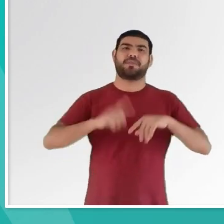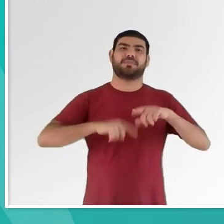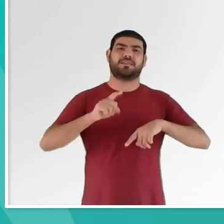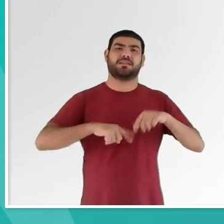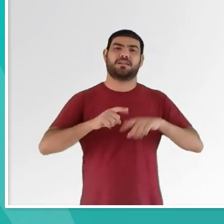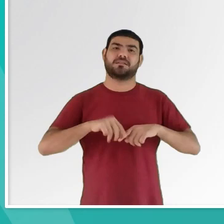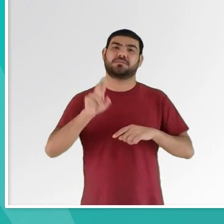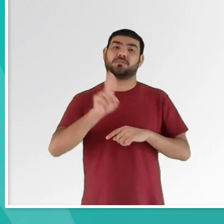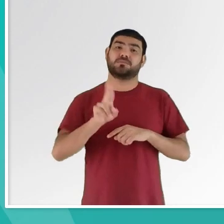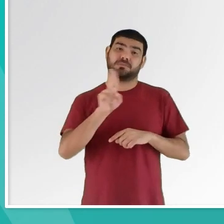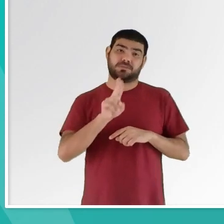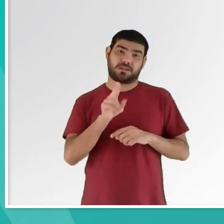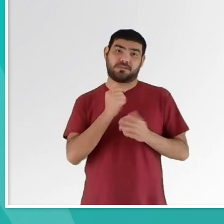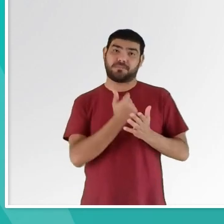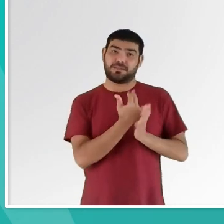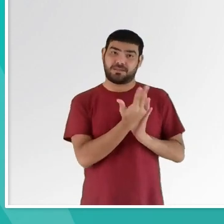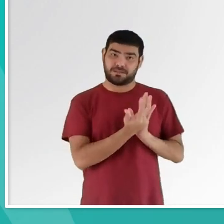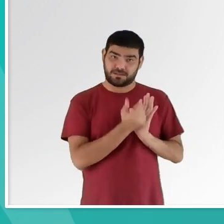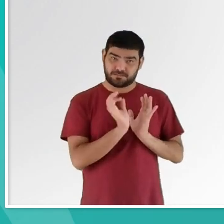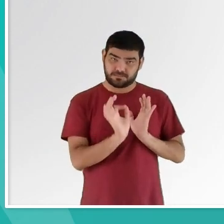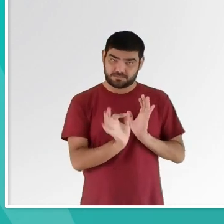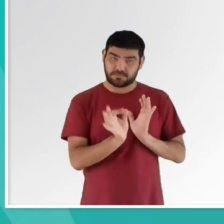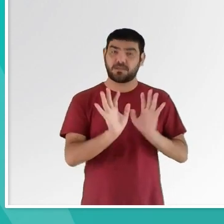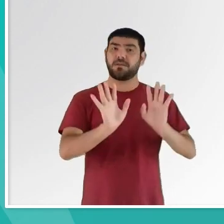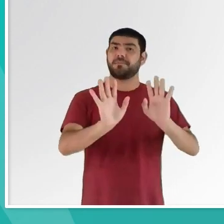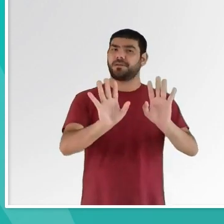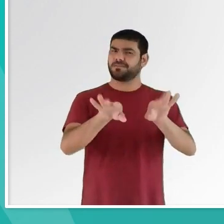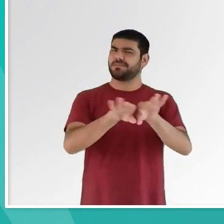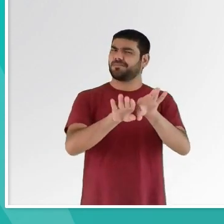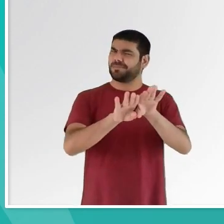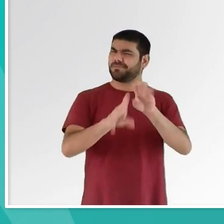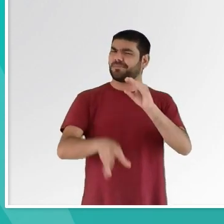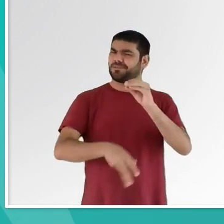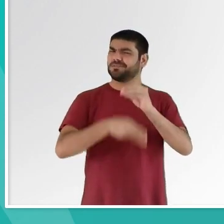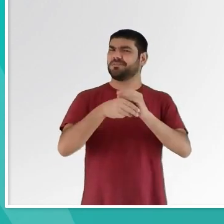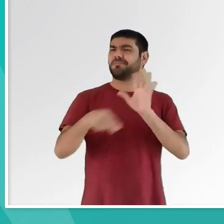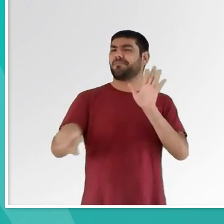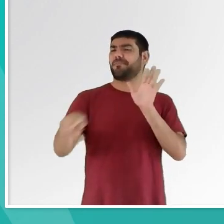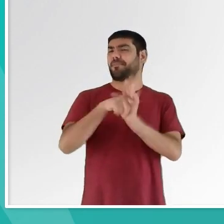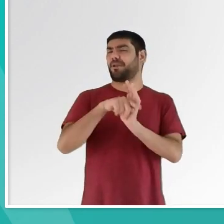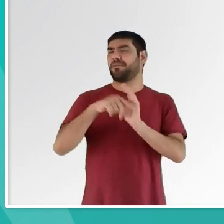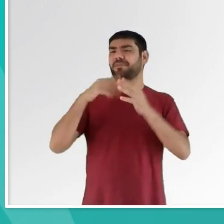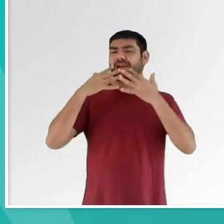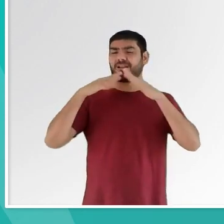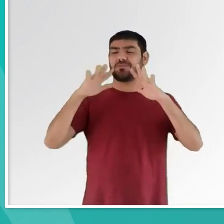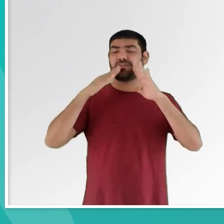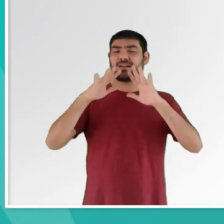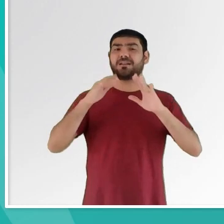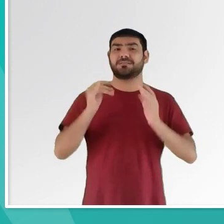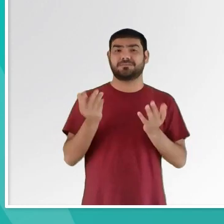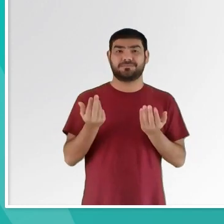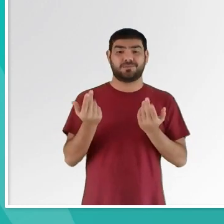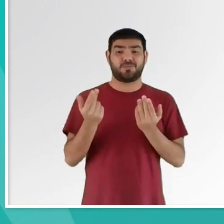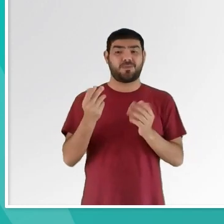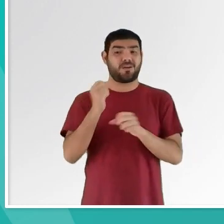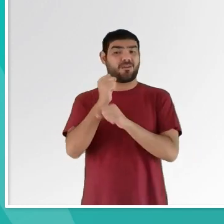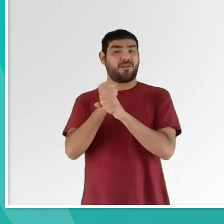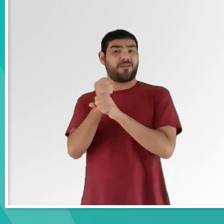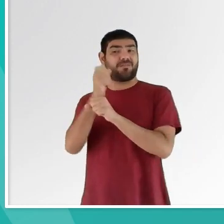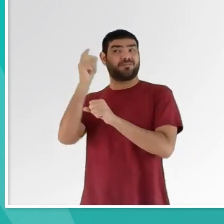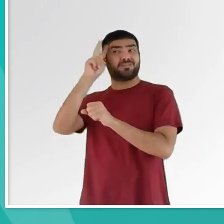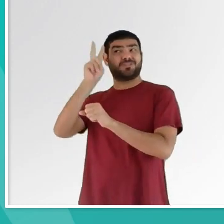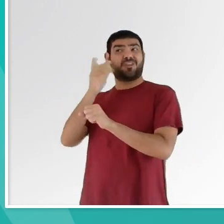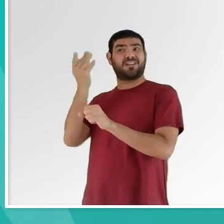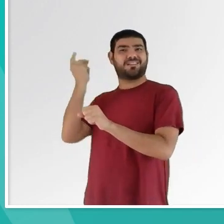para desenhar, mas você também pode criar os seus pigmentos naturais, como o homem da pré-história fazia. Aí nós